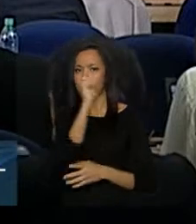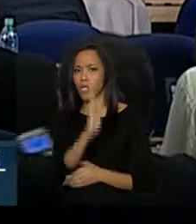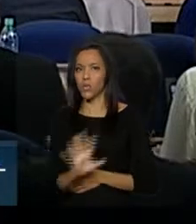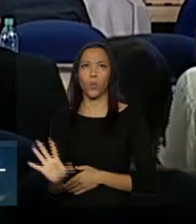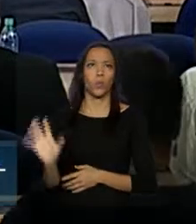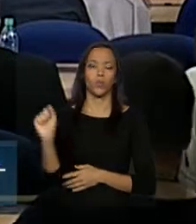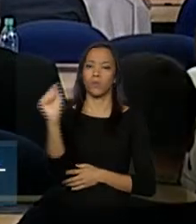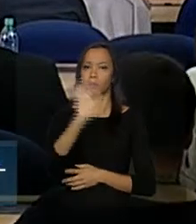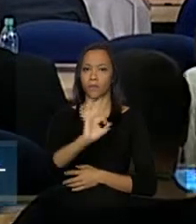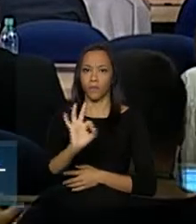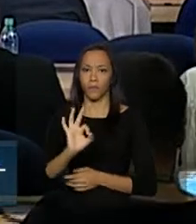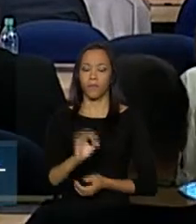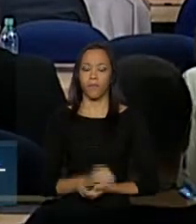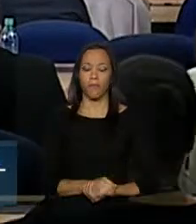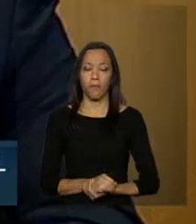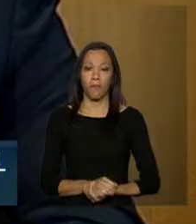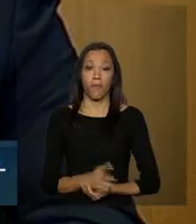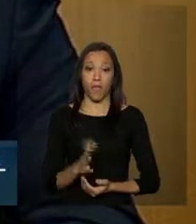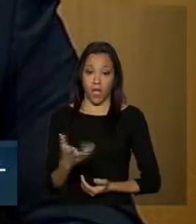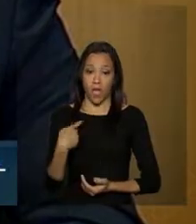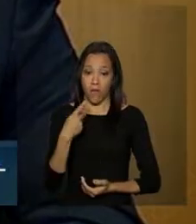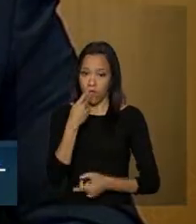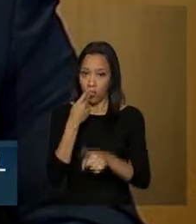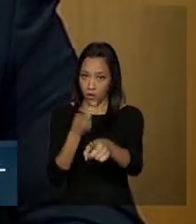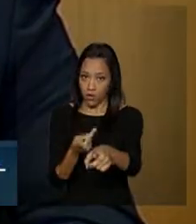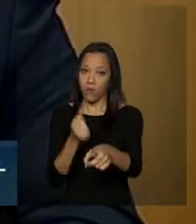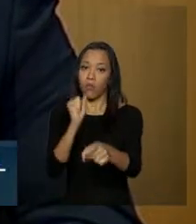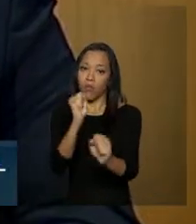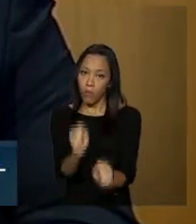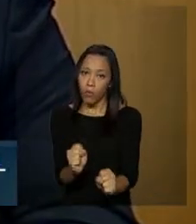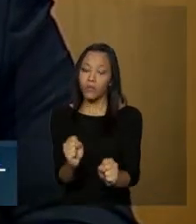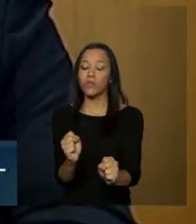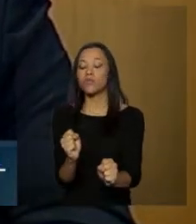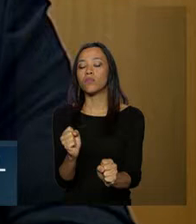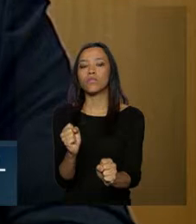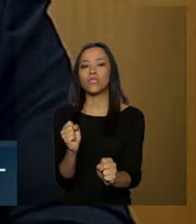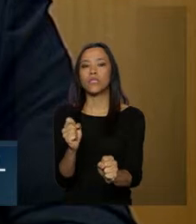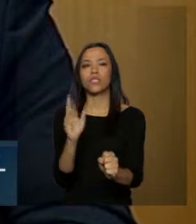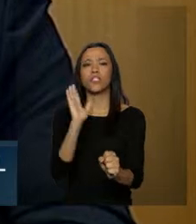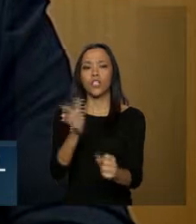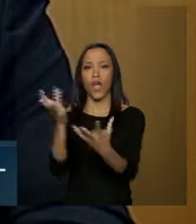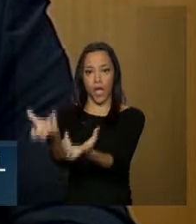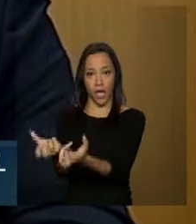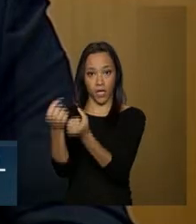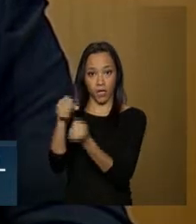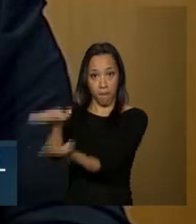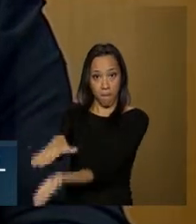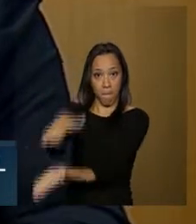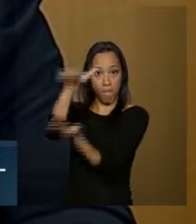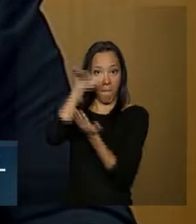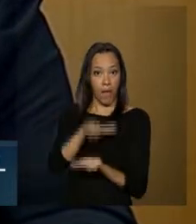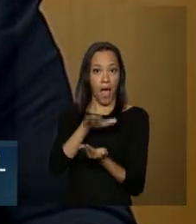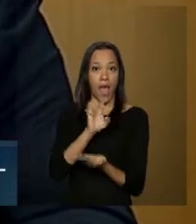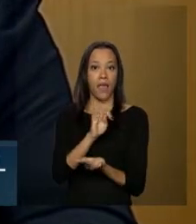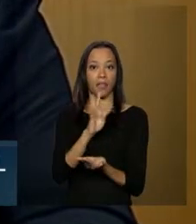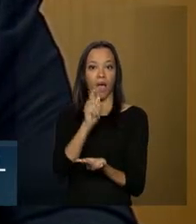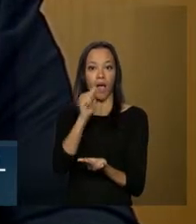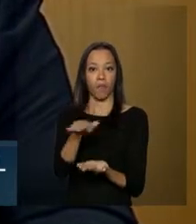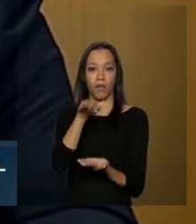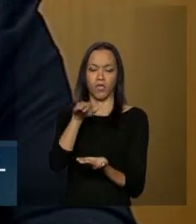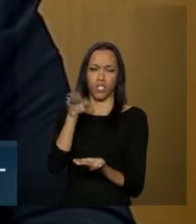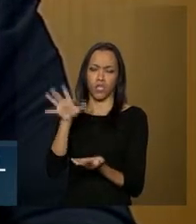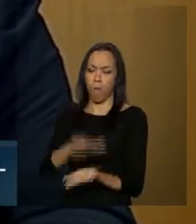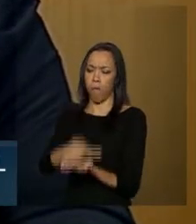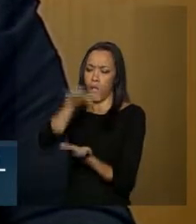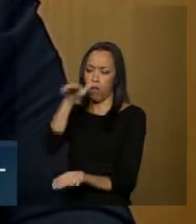No Rio Grande do Sul, posso afirmar, confirmar, que nós recebemos a primeira etapa das vacinas, hoje já recebemos uma segunda remessa de